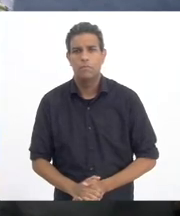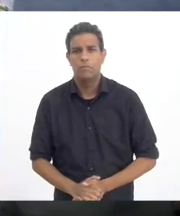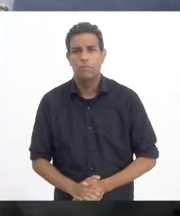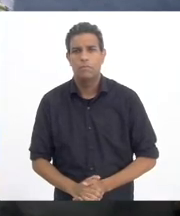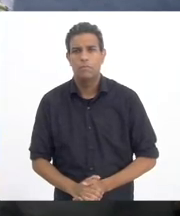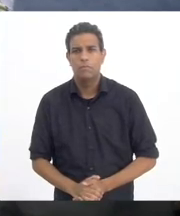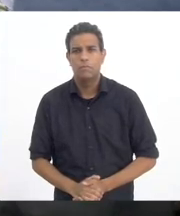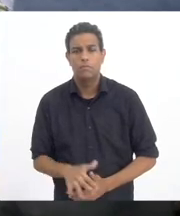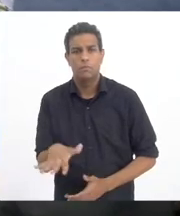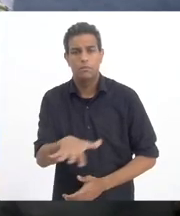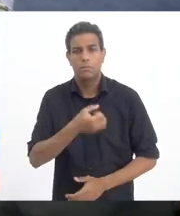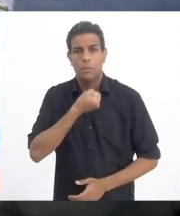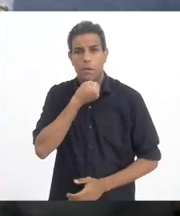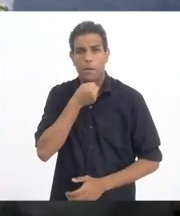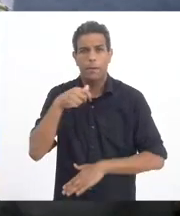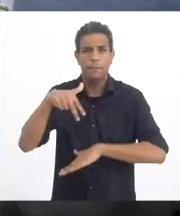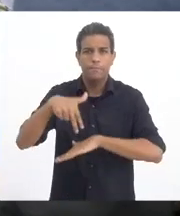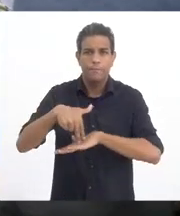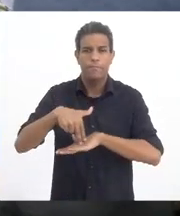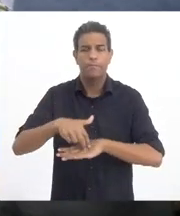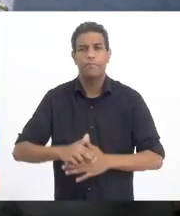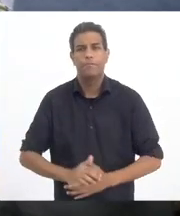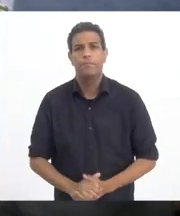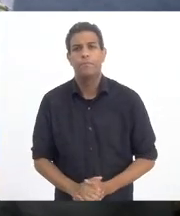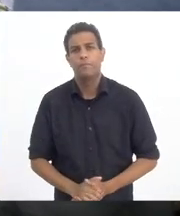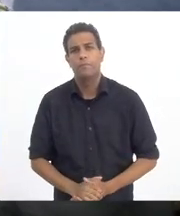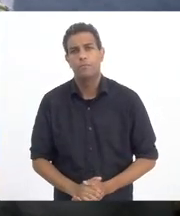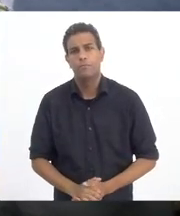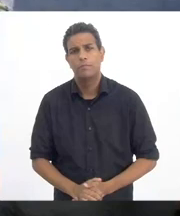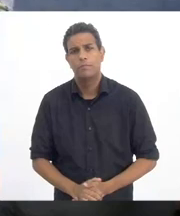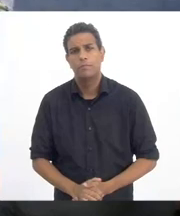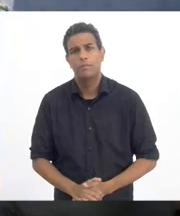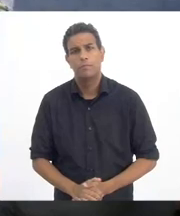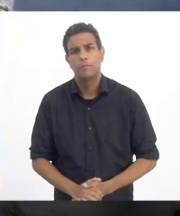para o microfone de aparte. Não precisa.